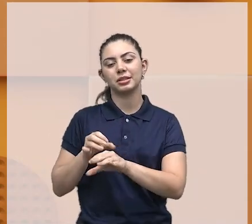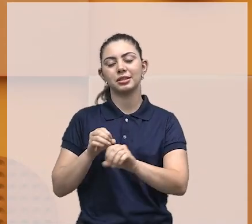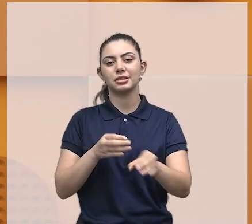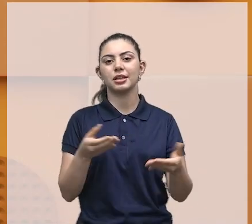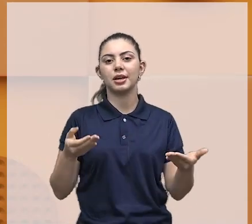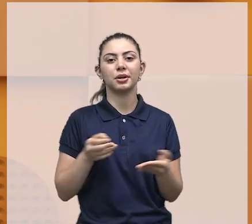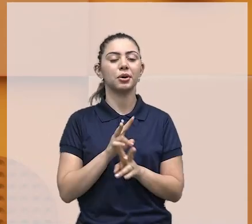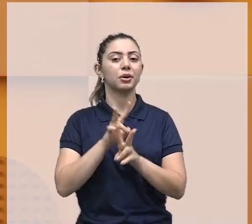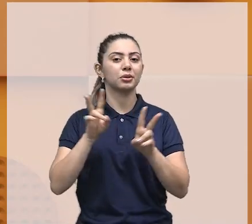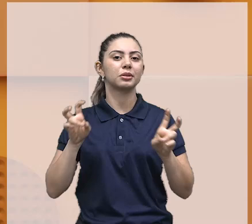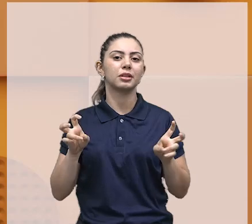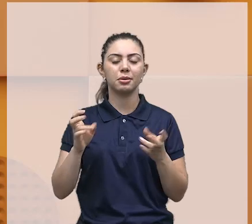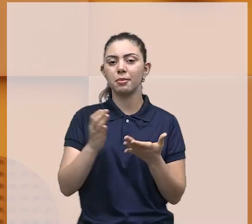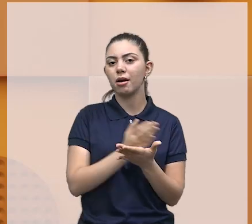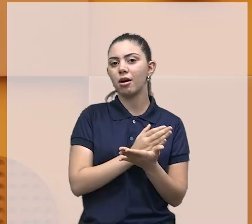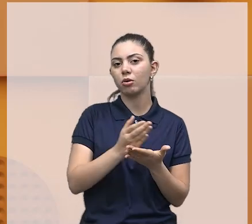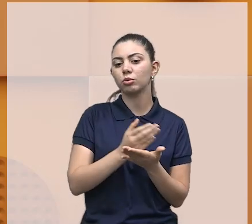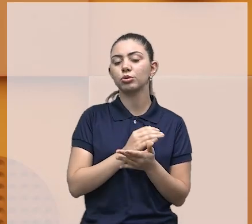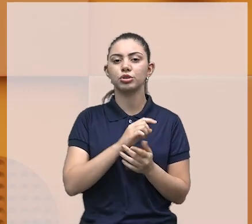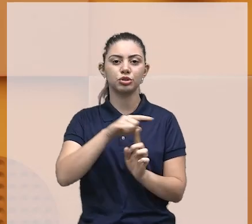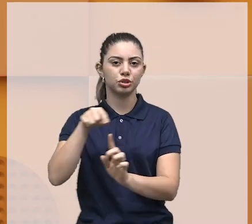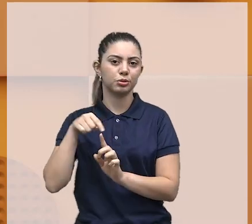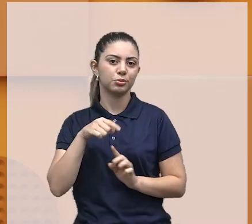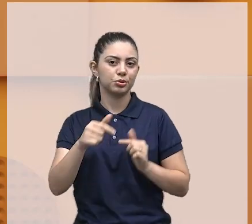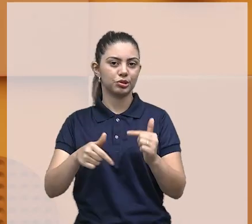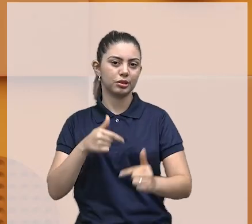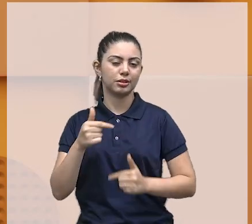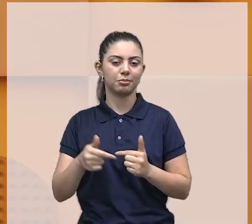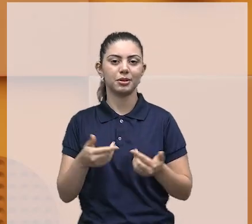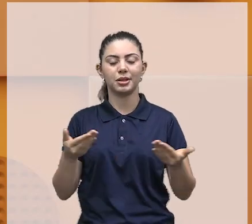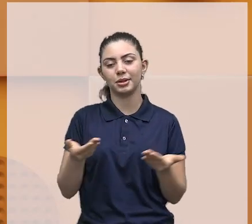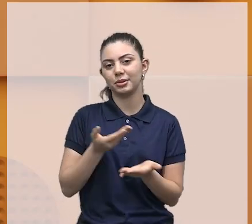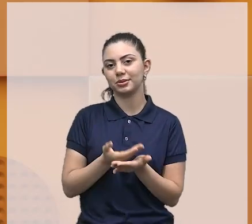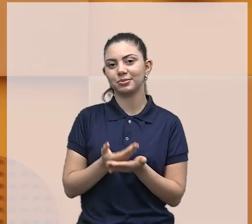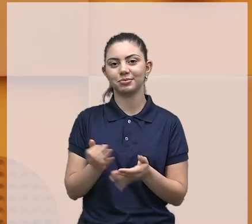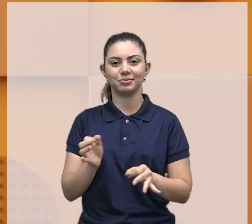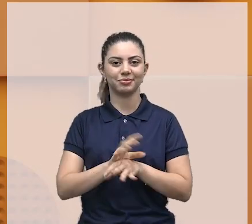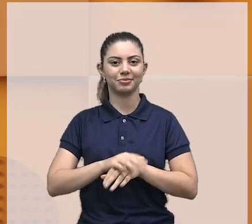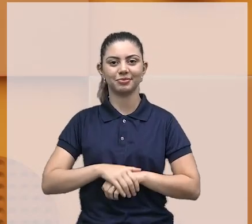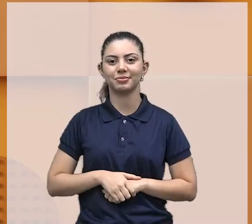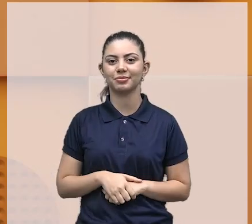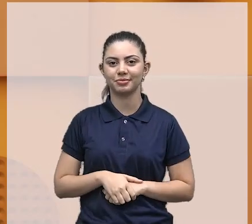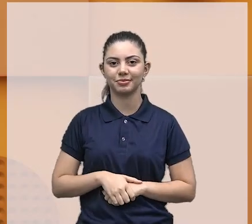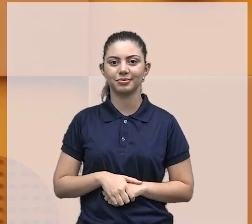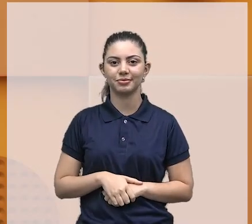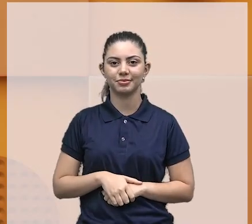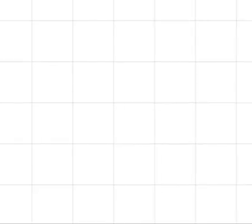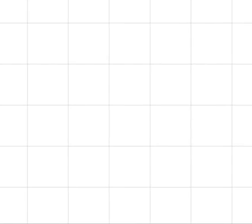trabalhar algumas formas de trabalho, e por aqui, então, a professora se despede.